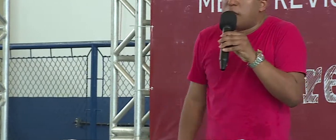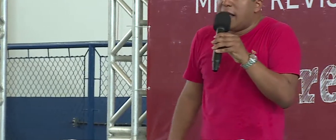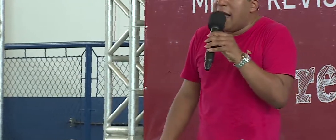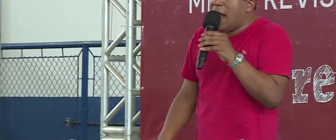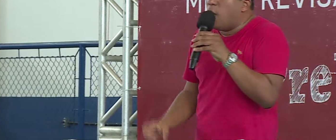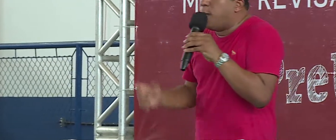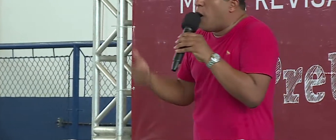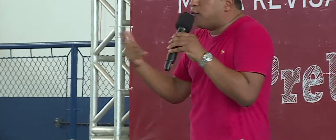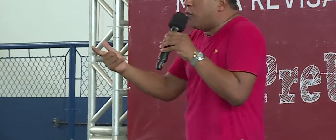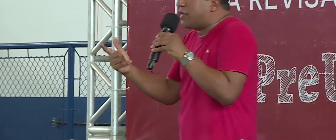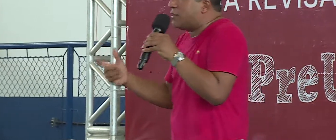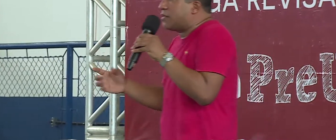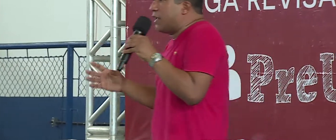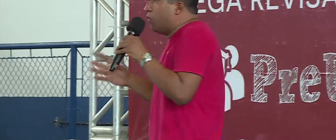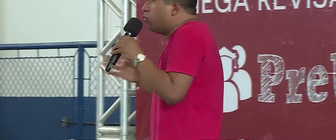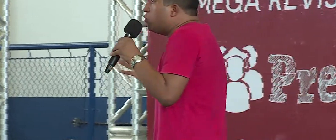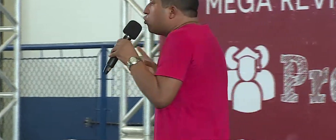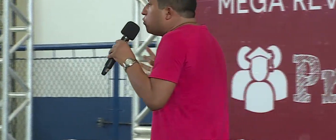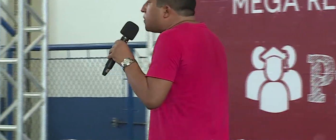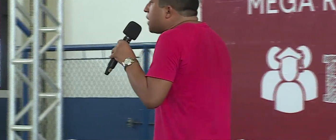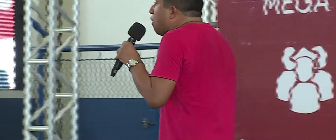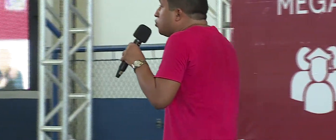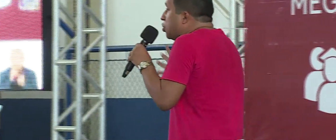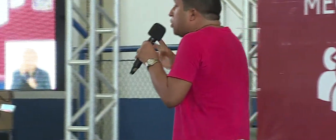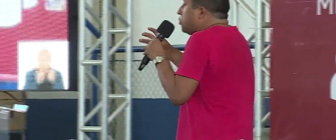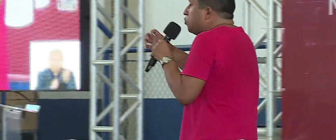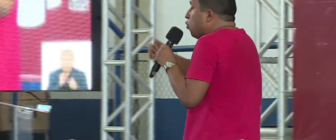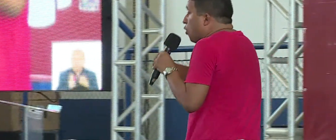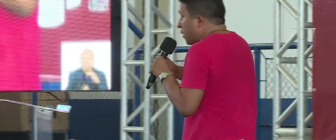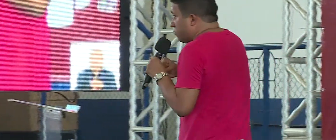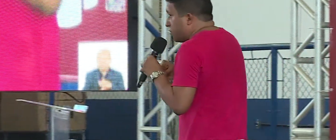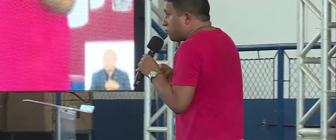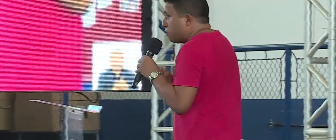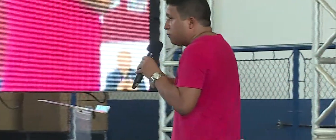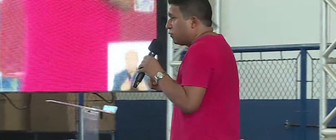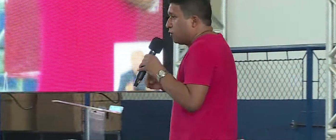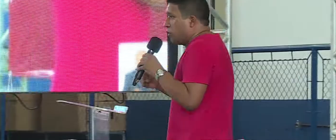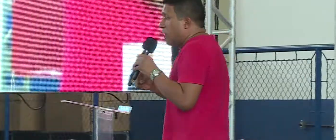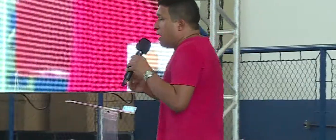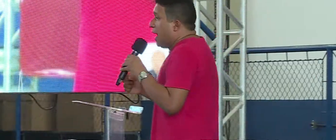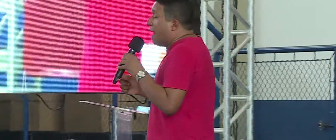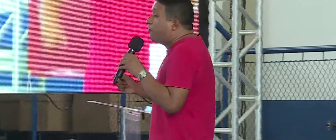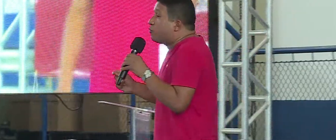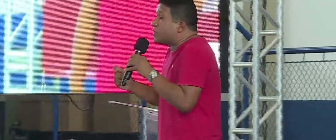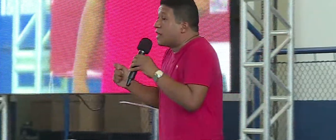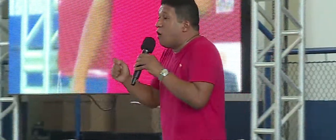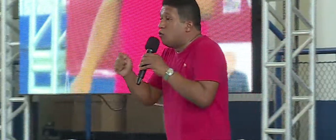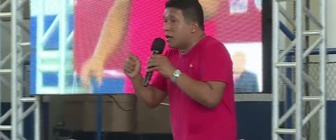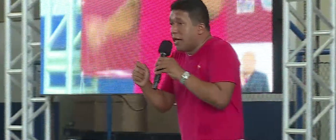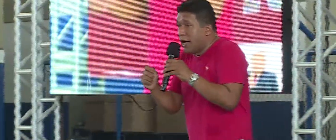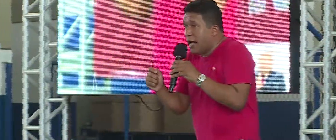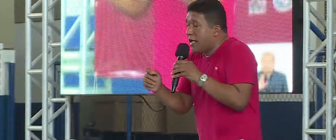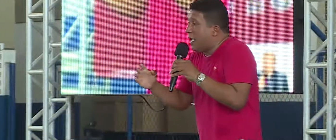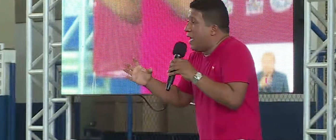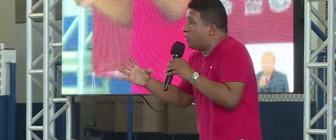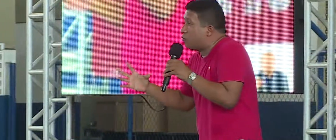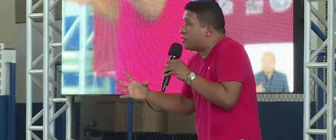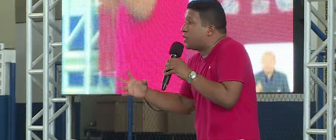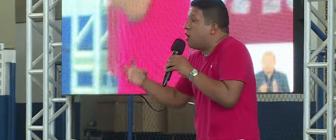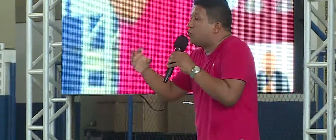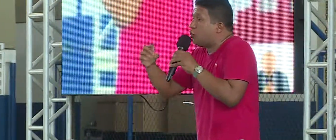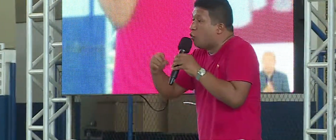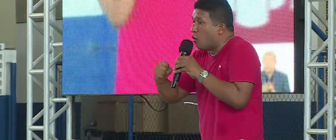Fusão nuclear, o próprio nome está dizendo, junção de núcleos. A fusão nuclear é